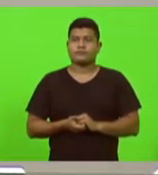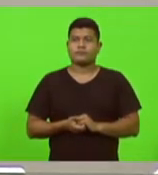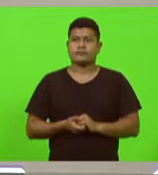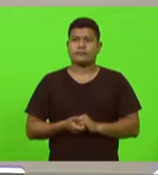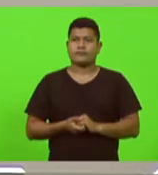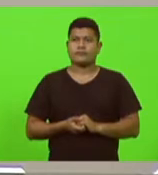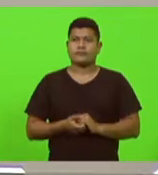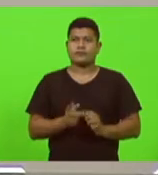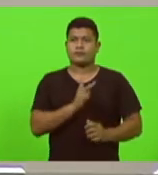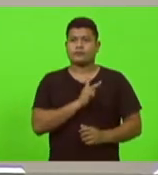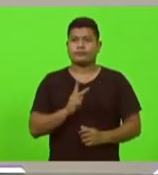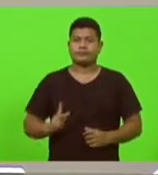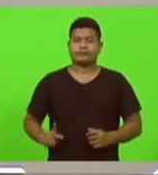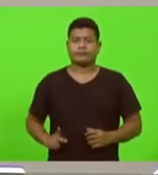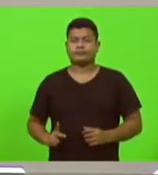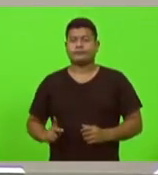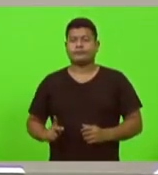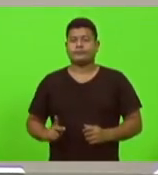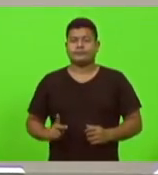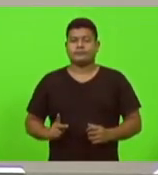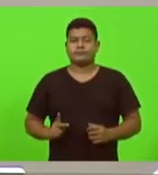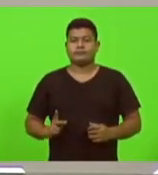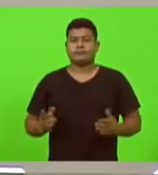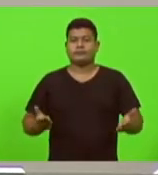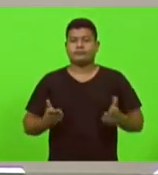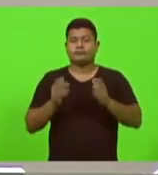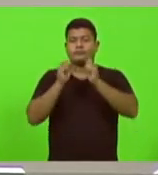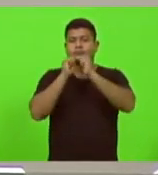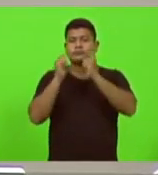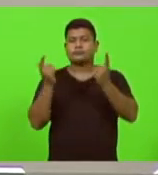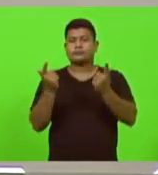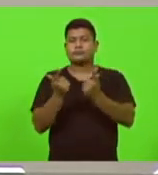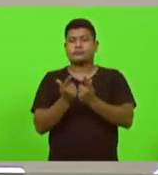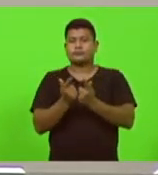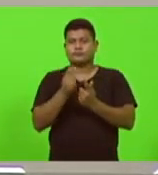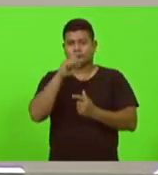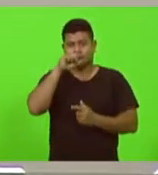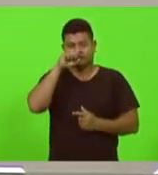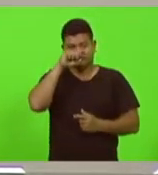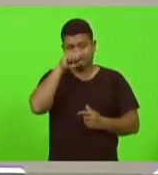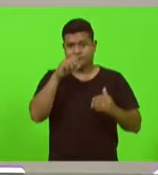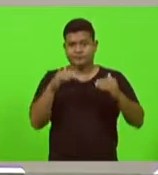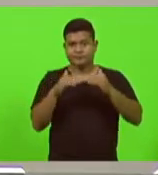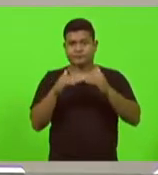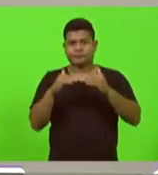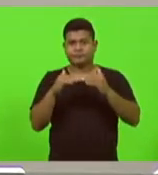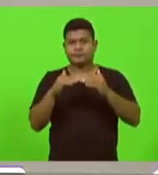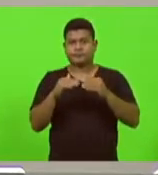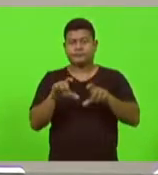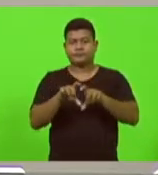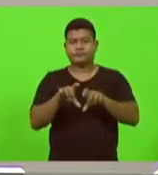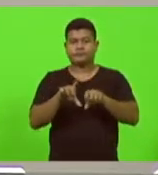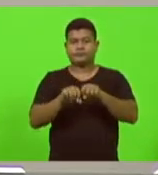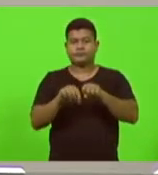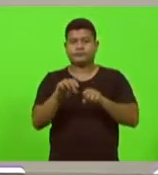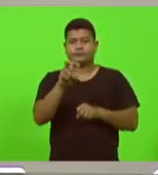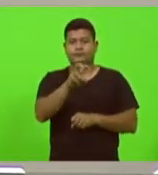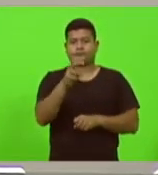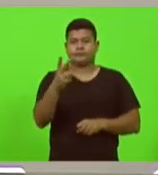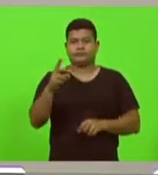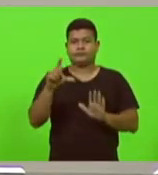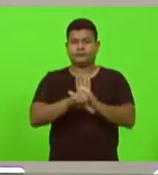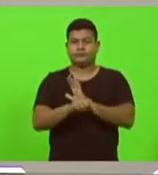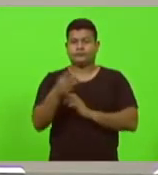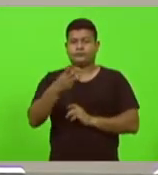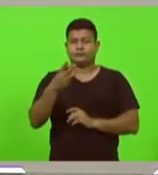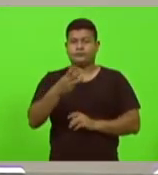Presidente da Assembleia Legislativa do Estado de Santa Catarina, de acordo com o artigo 52, inciso 3º do